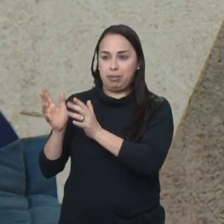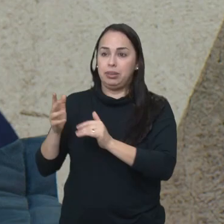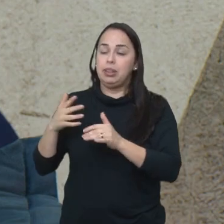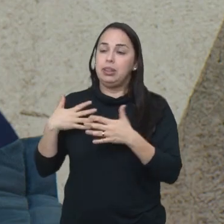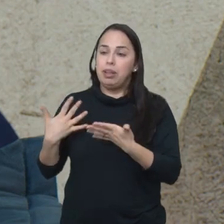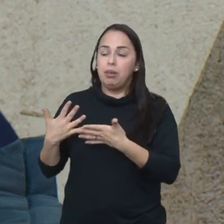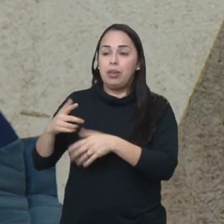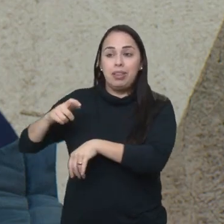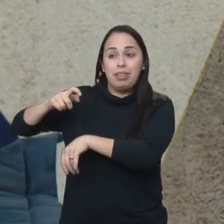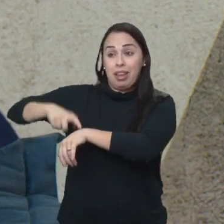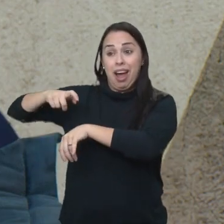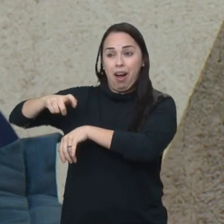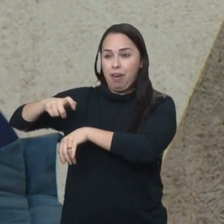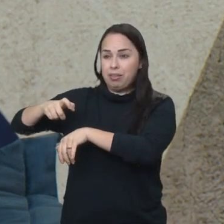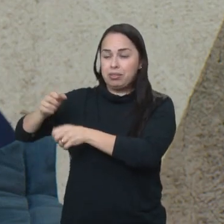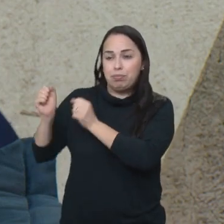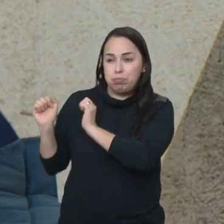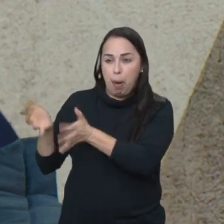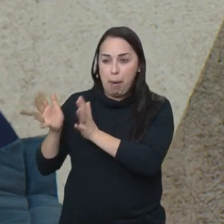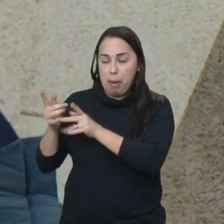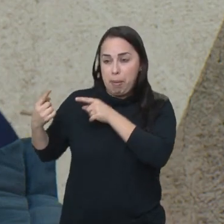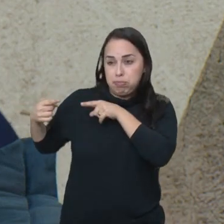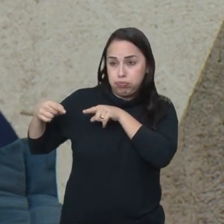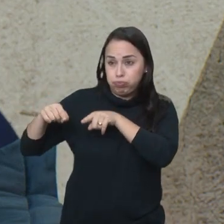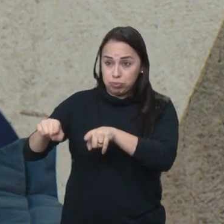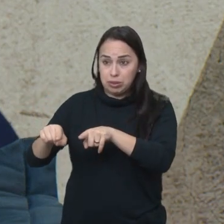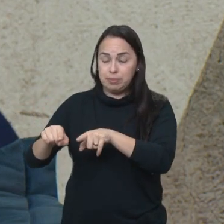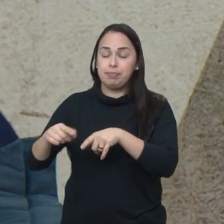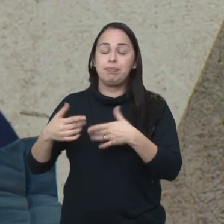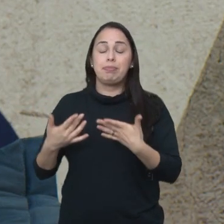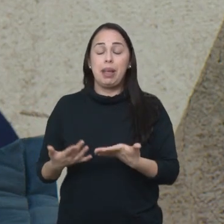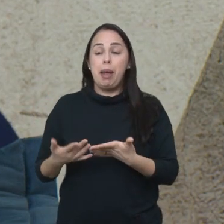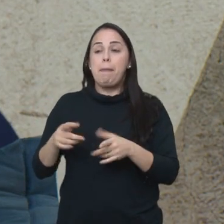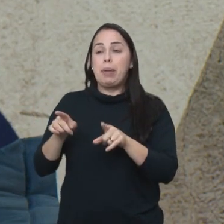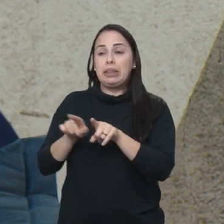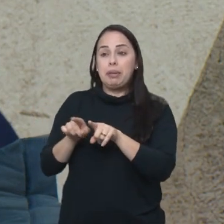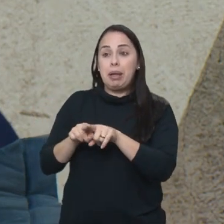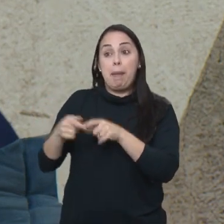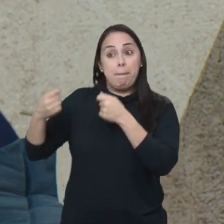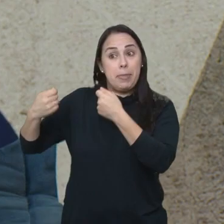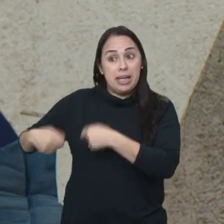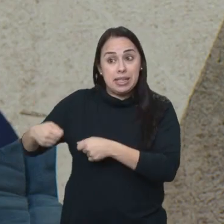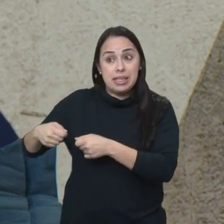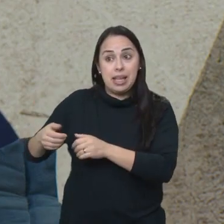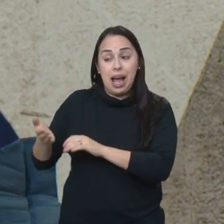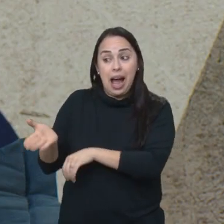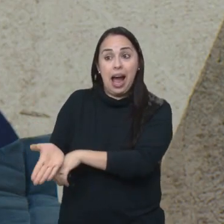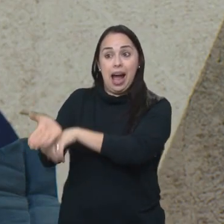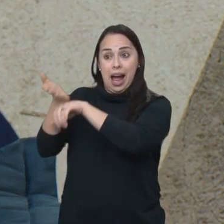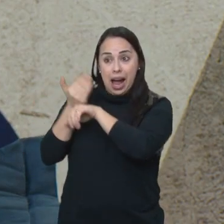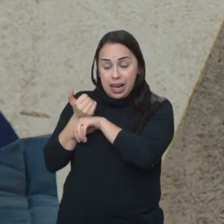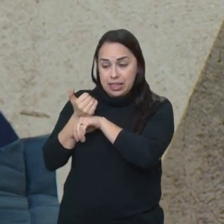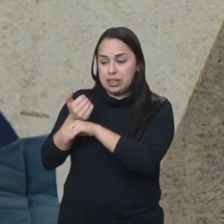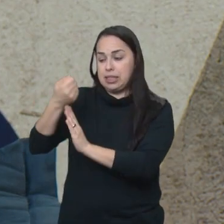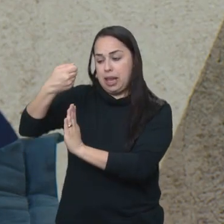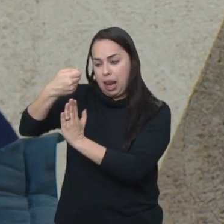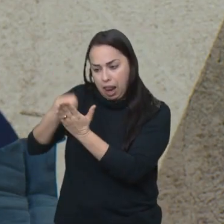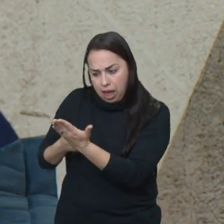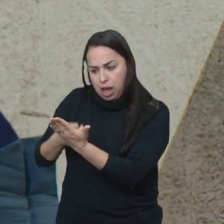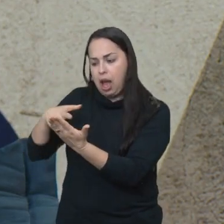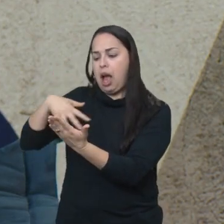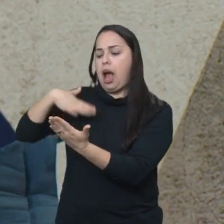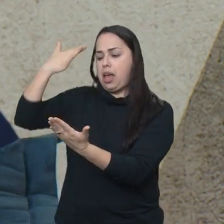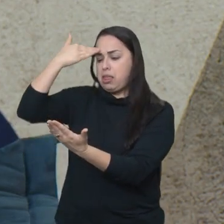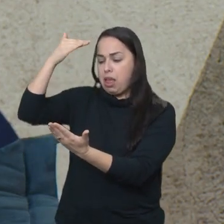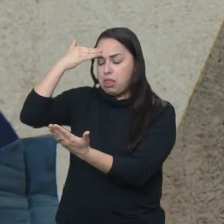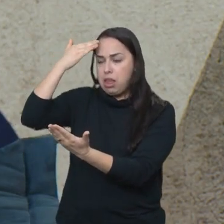Né? Então, as correções são feitas ali simultaneamente. Mas ele também precisa receber o material com antecedência,